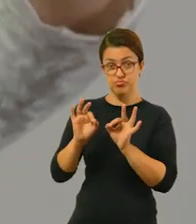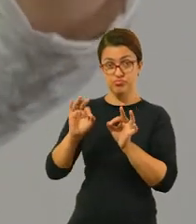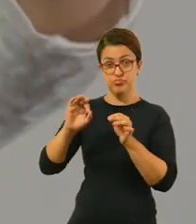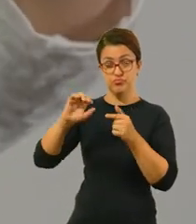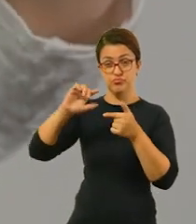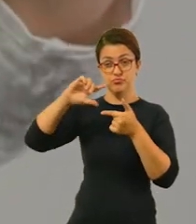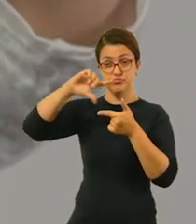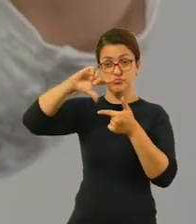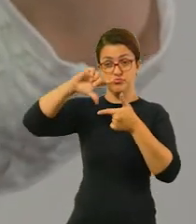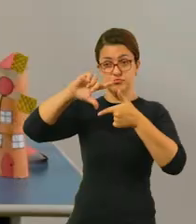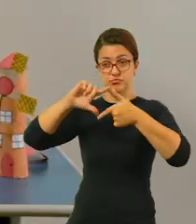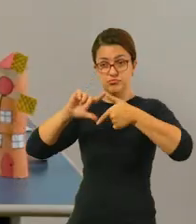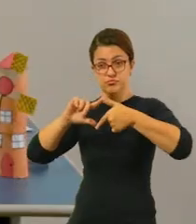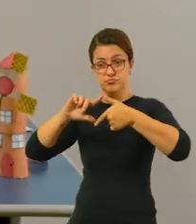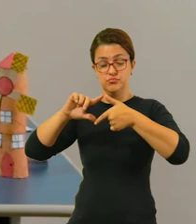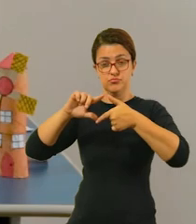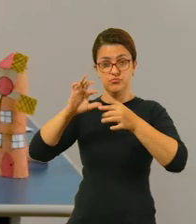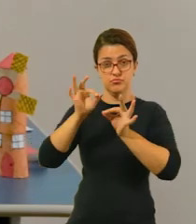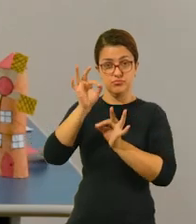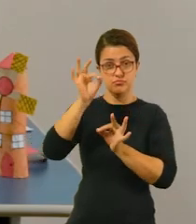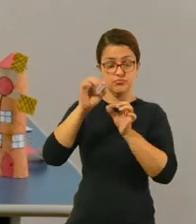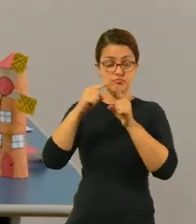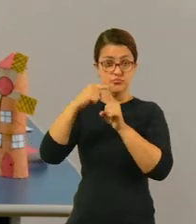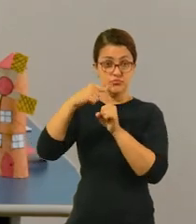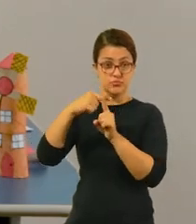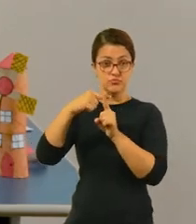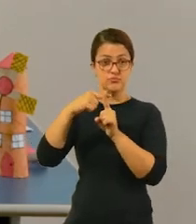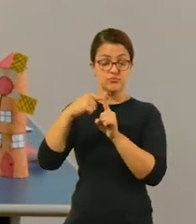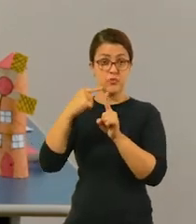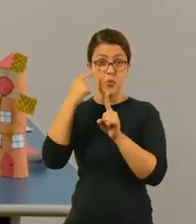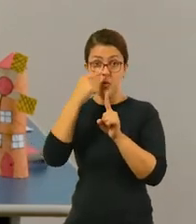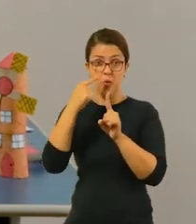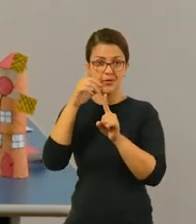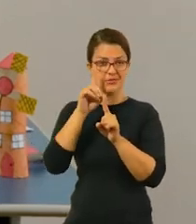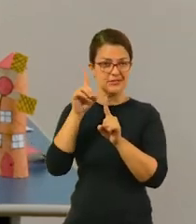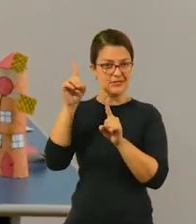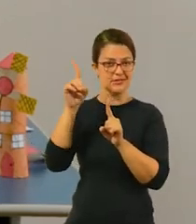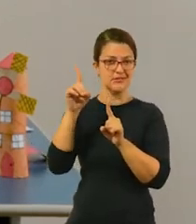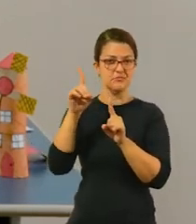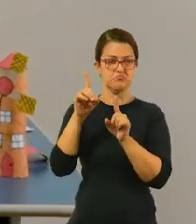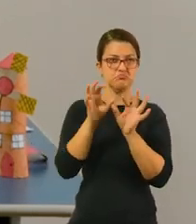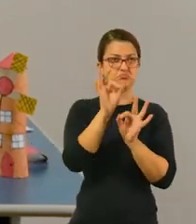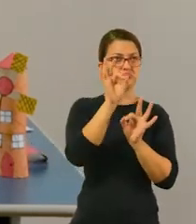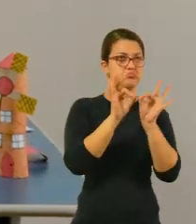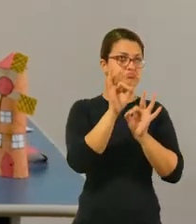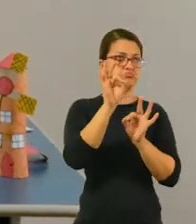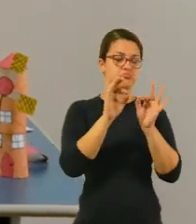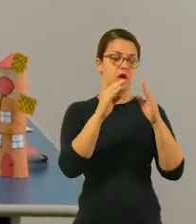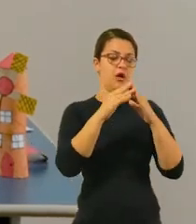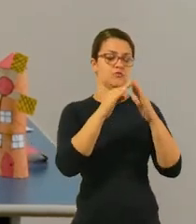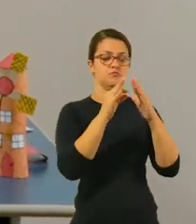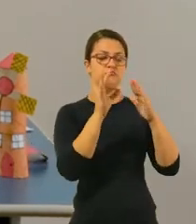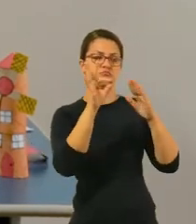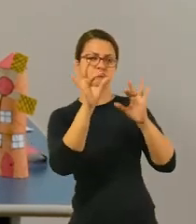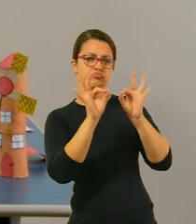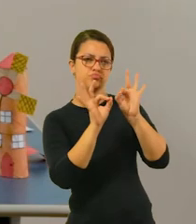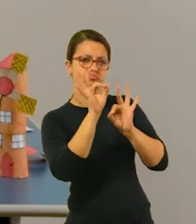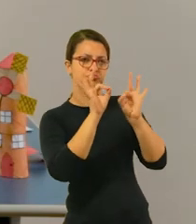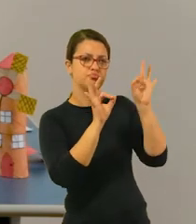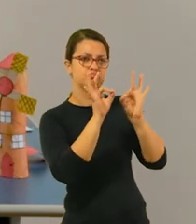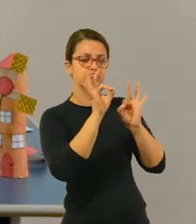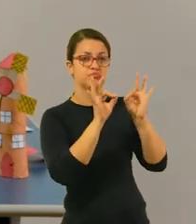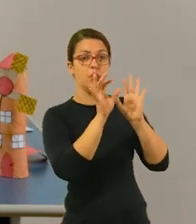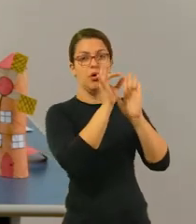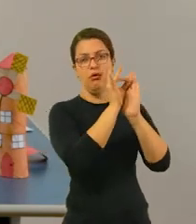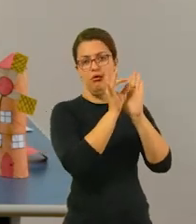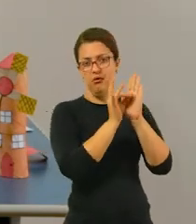mais gostarem. E agora, estamos quase terminando a nossa jornada de hoje, mas falta um lugar